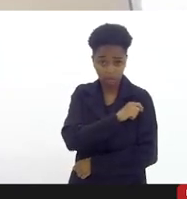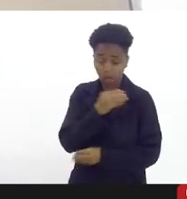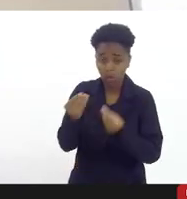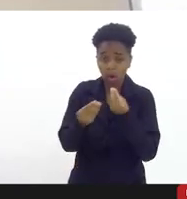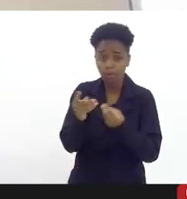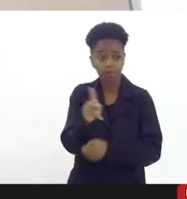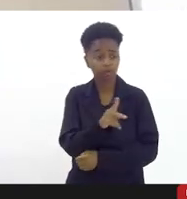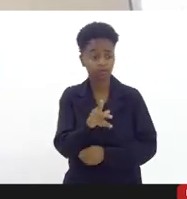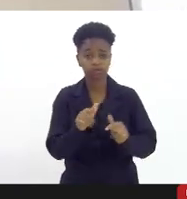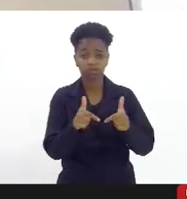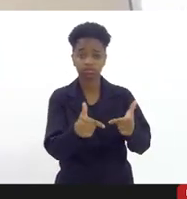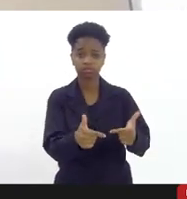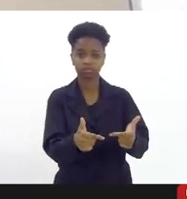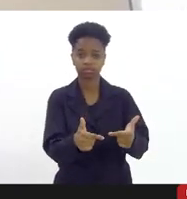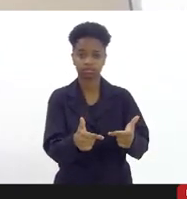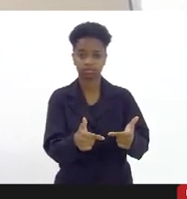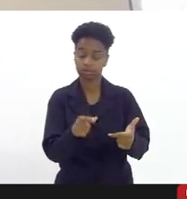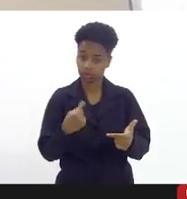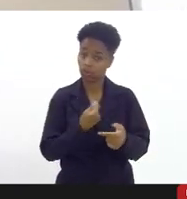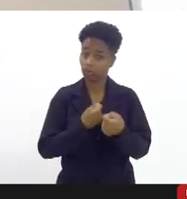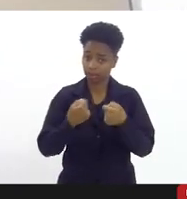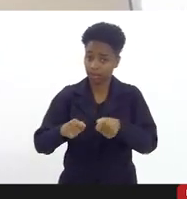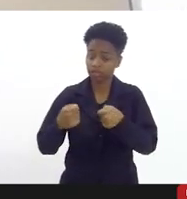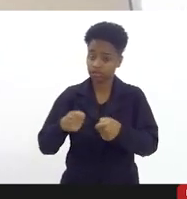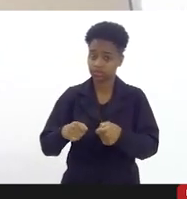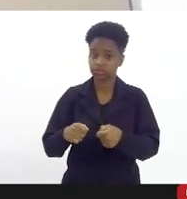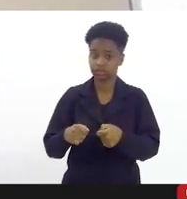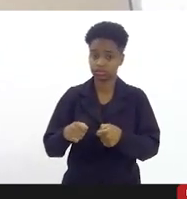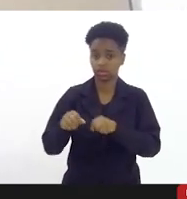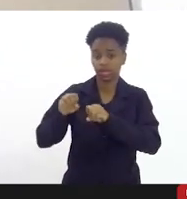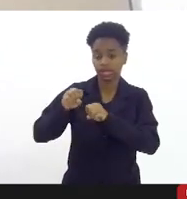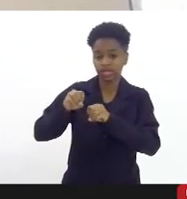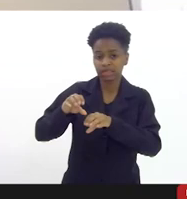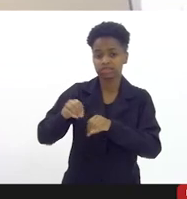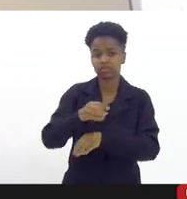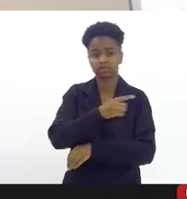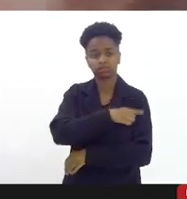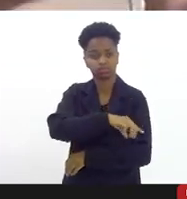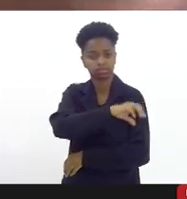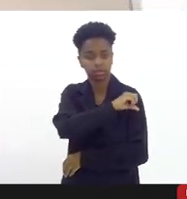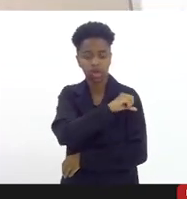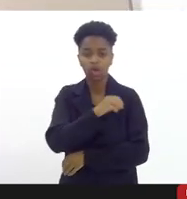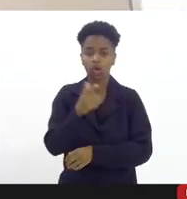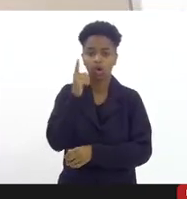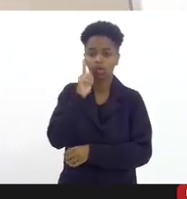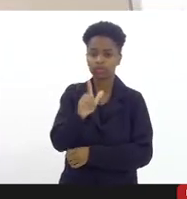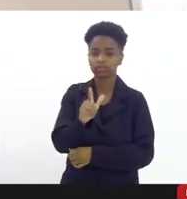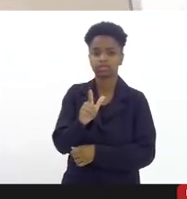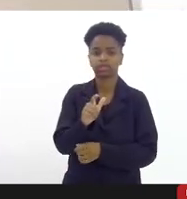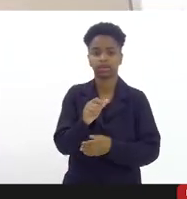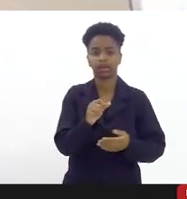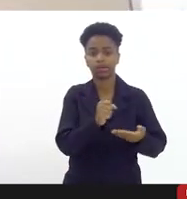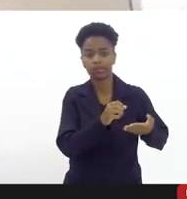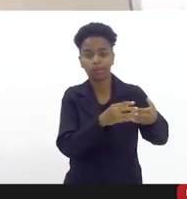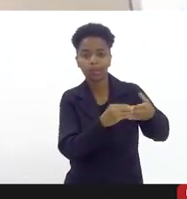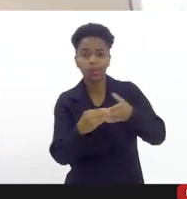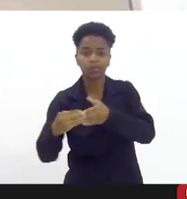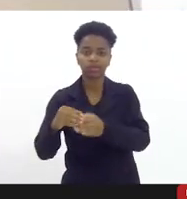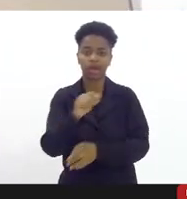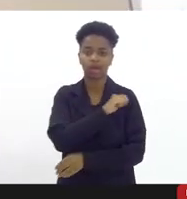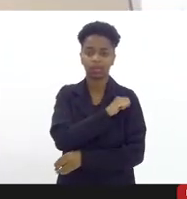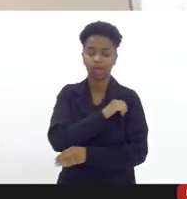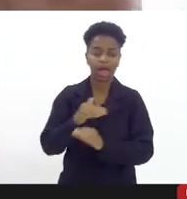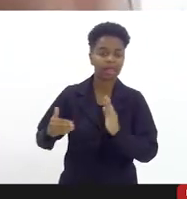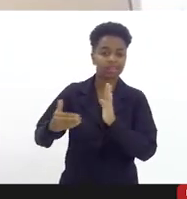como ter professor e precisamos que o ensino fundamental leve esses alunos ou ensino superior